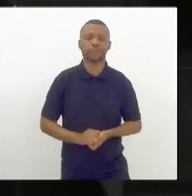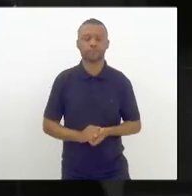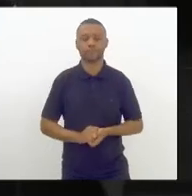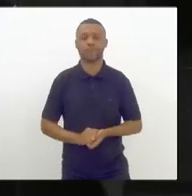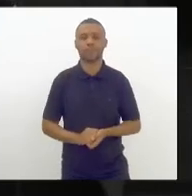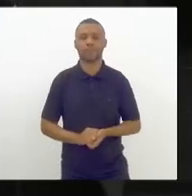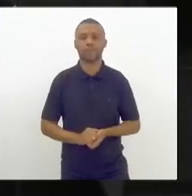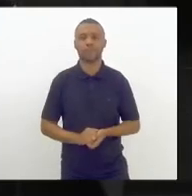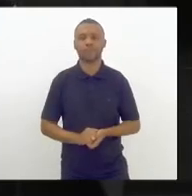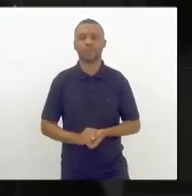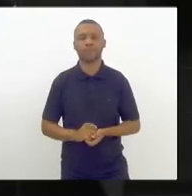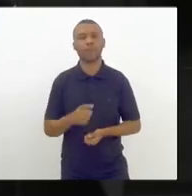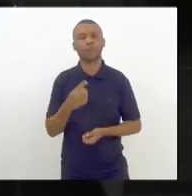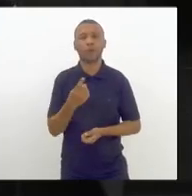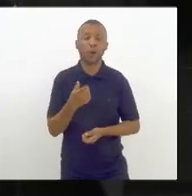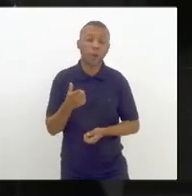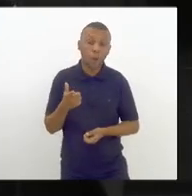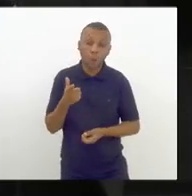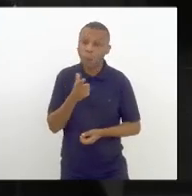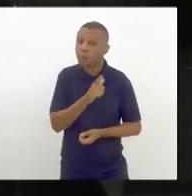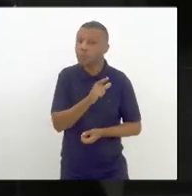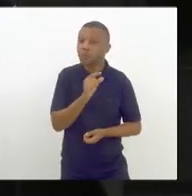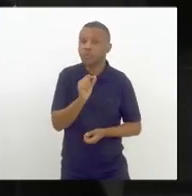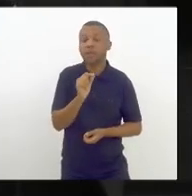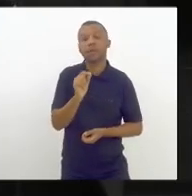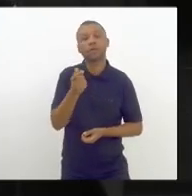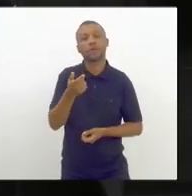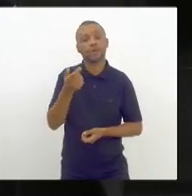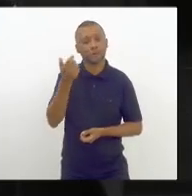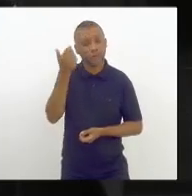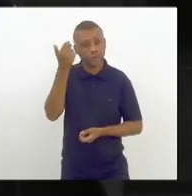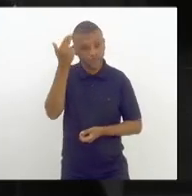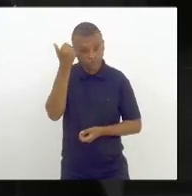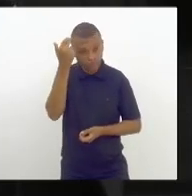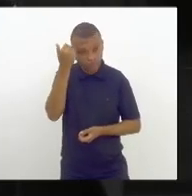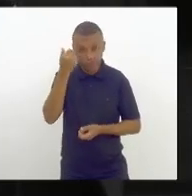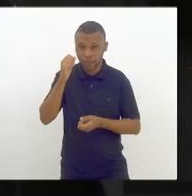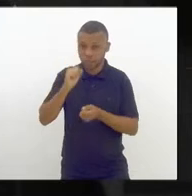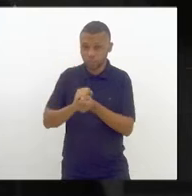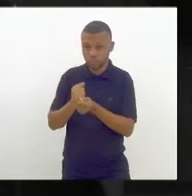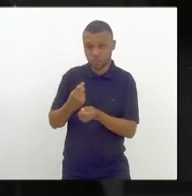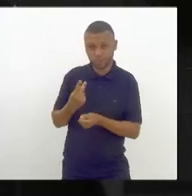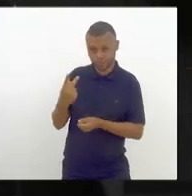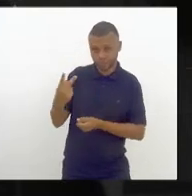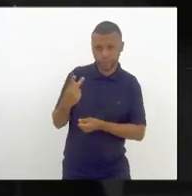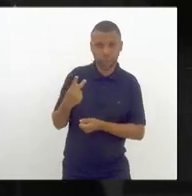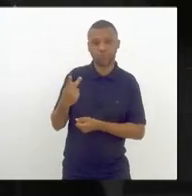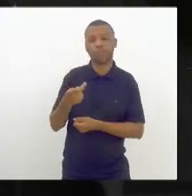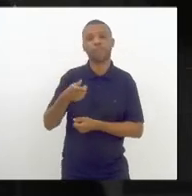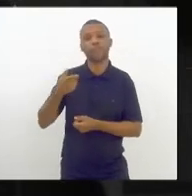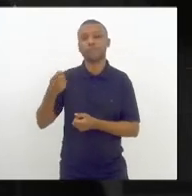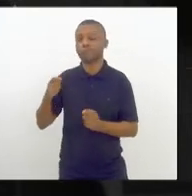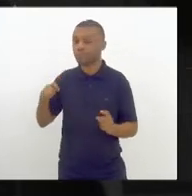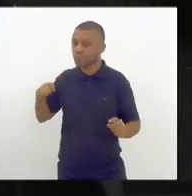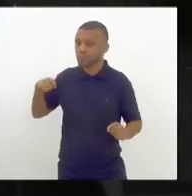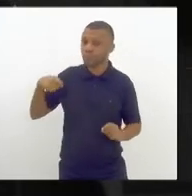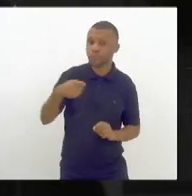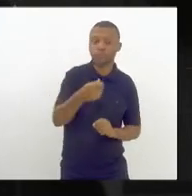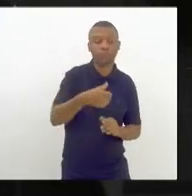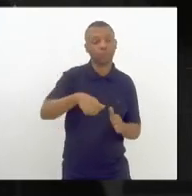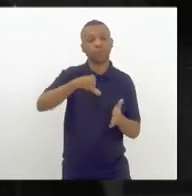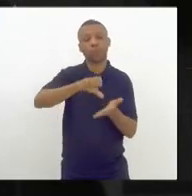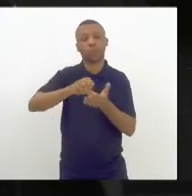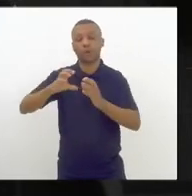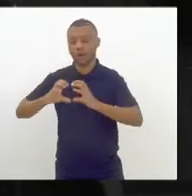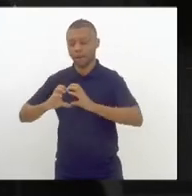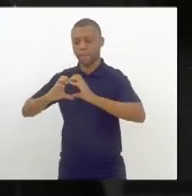ainda com Wilton em vida ele é o Marco Coelho e eu eh conceder ao candongueiro a medalha